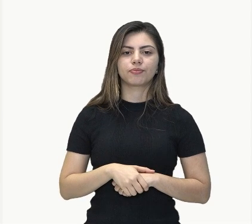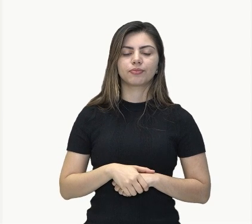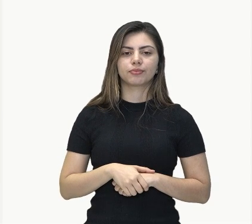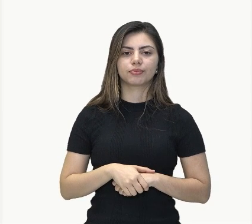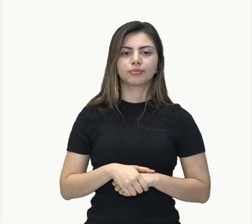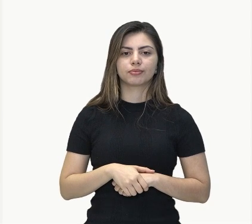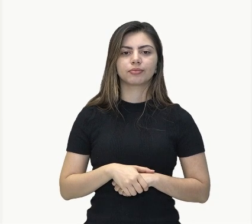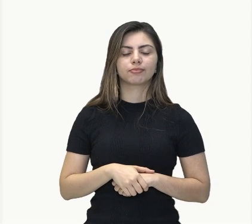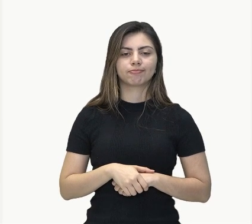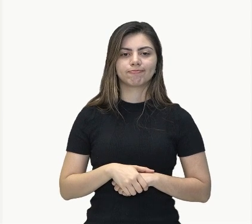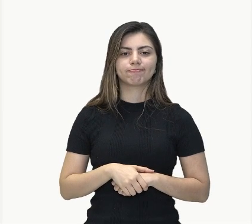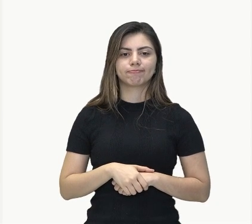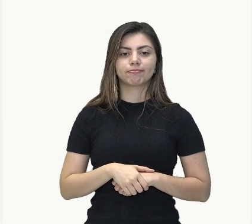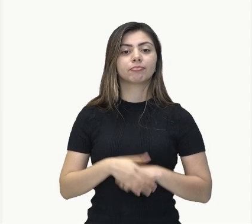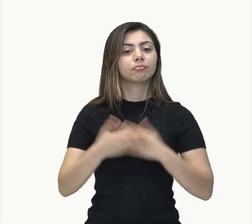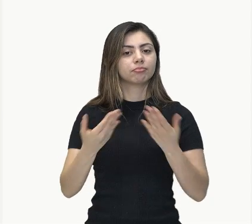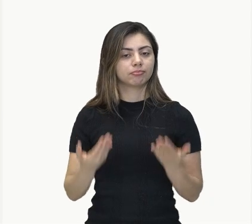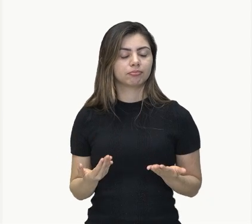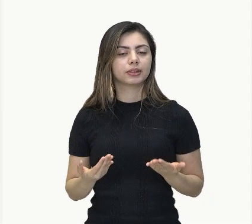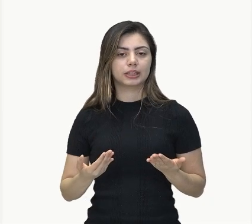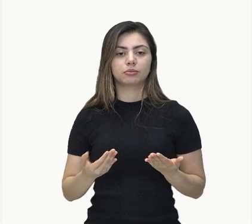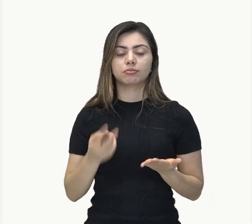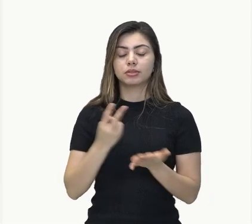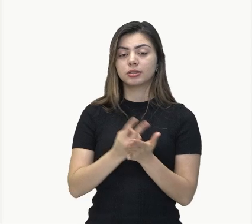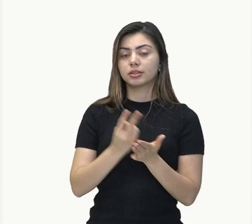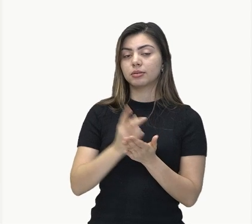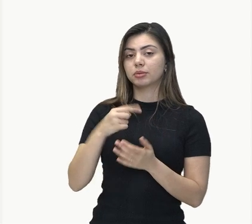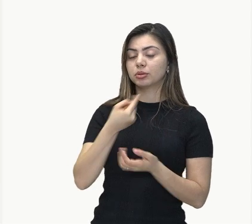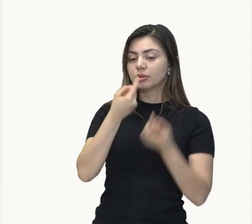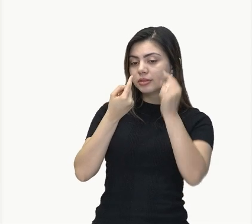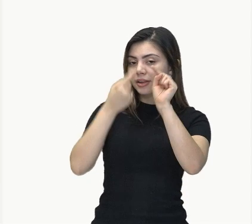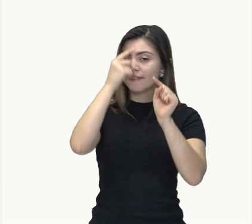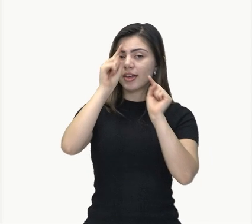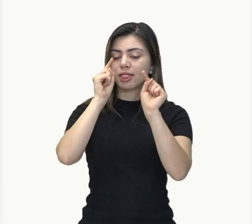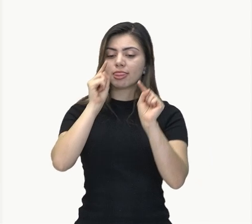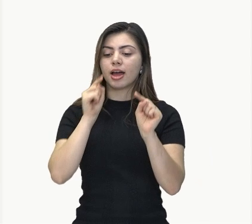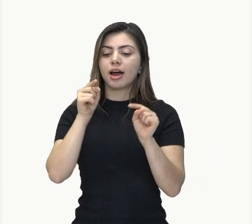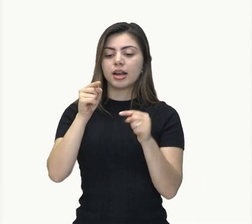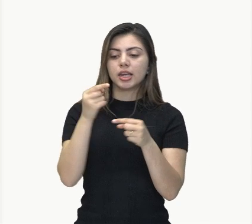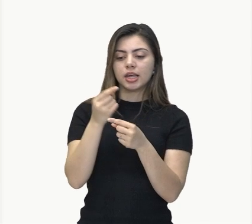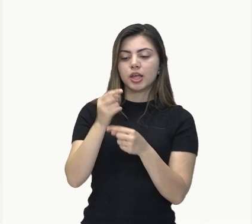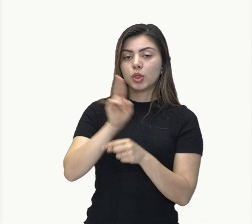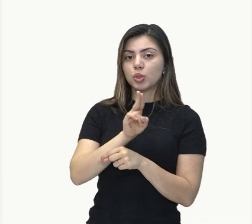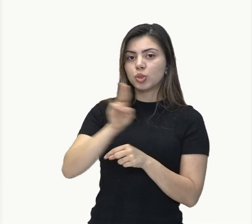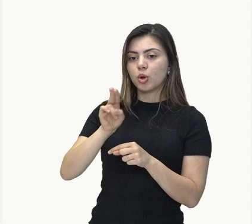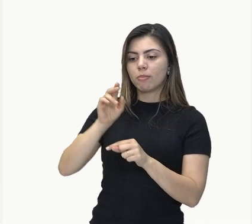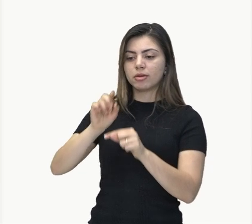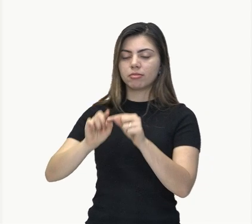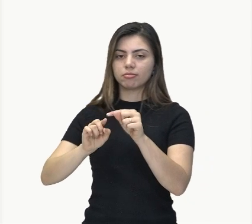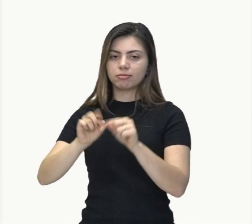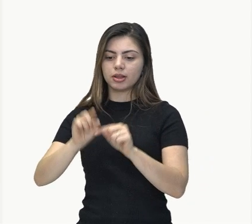Então, toda vez que eu for nomear um composto orgânico, eu